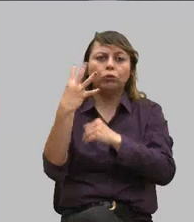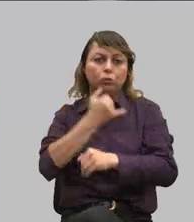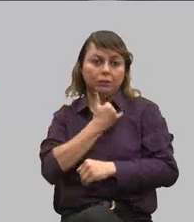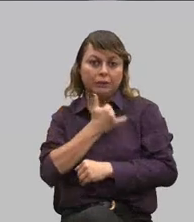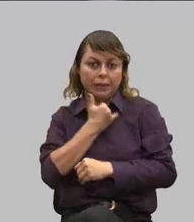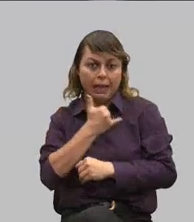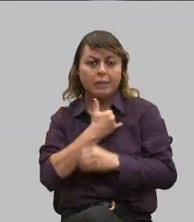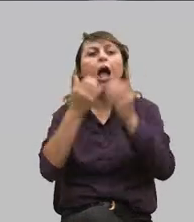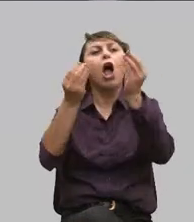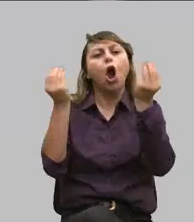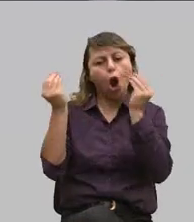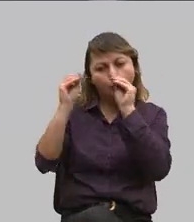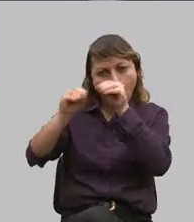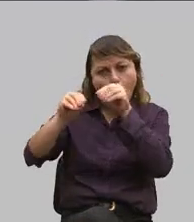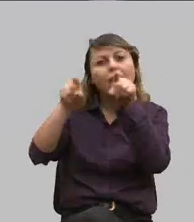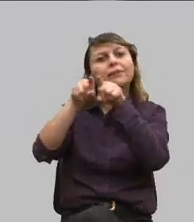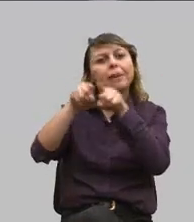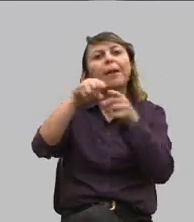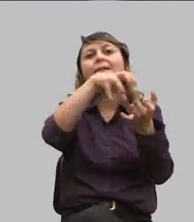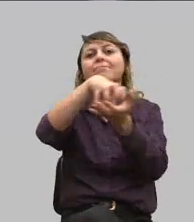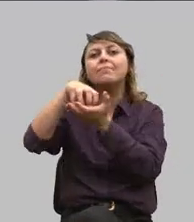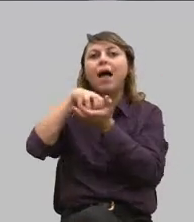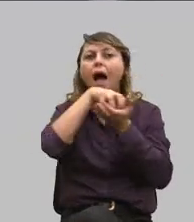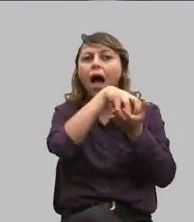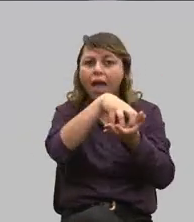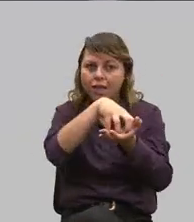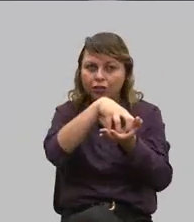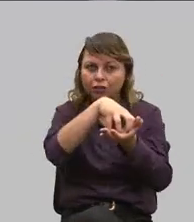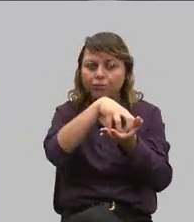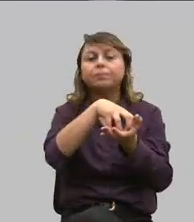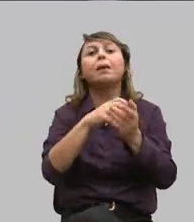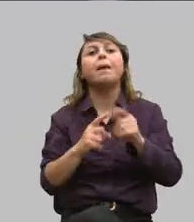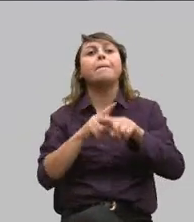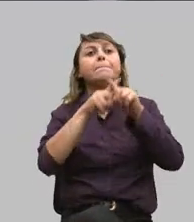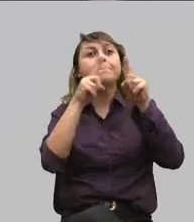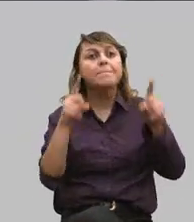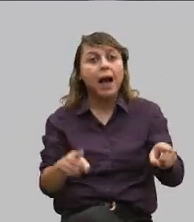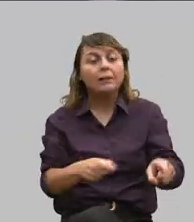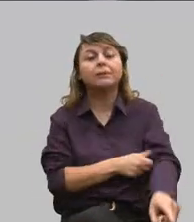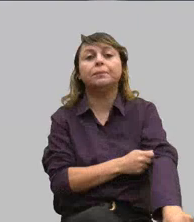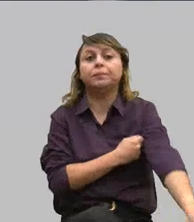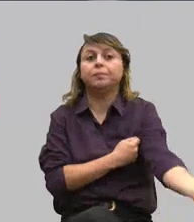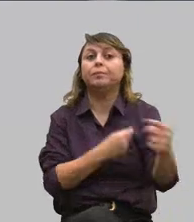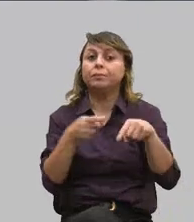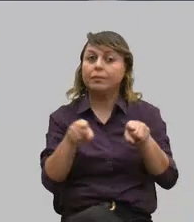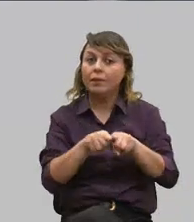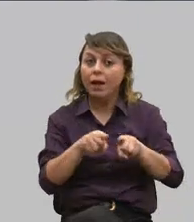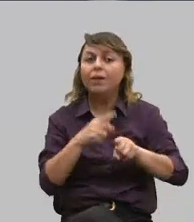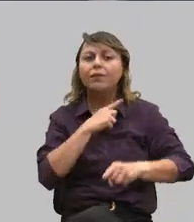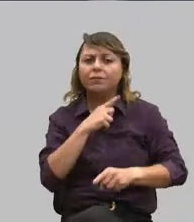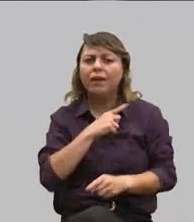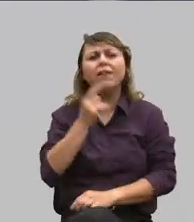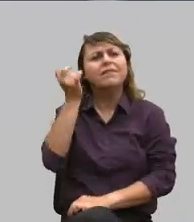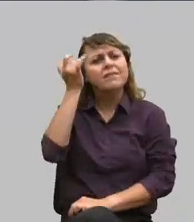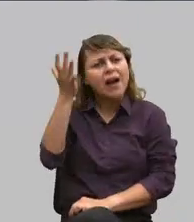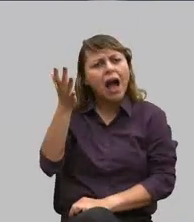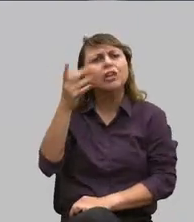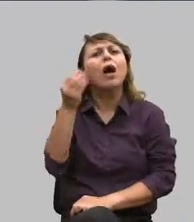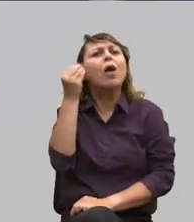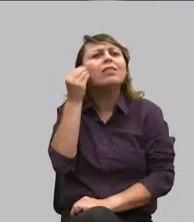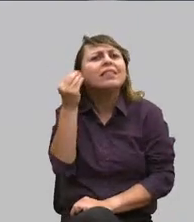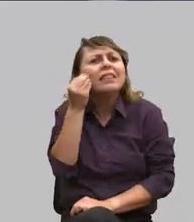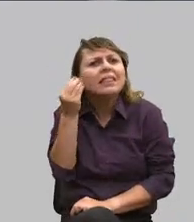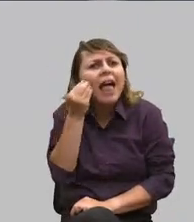a implementar também na rede a questão da Saúde auditiva Mas a questão da Saúde ocular ela vem é fácil de fazer é o teste de